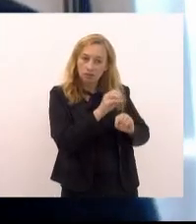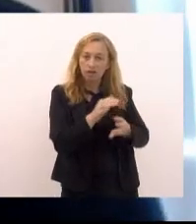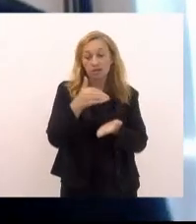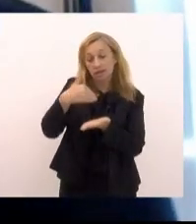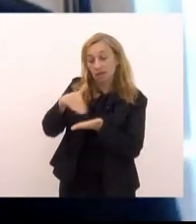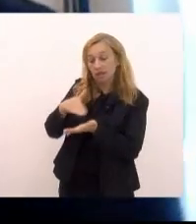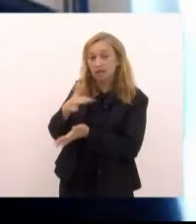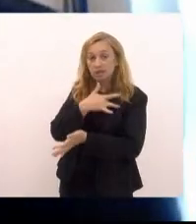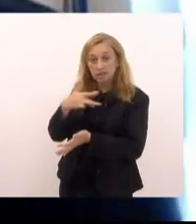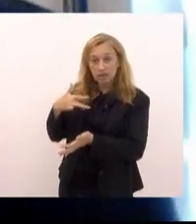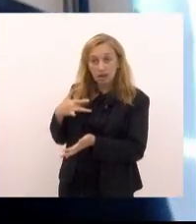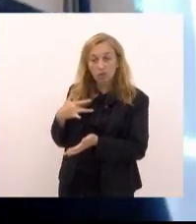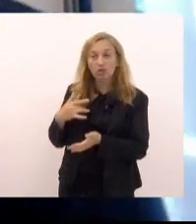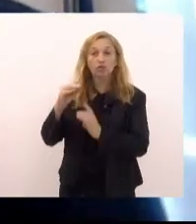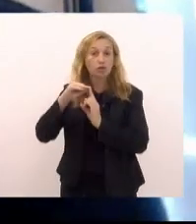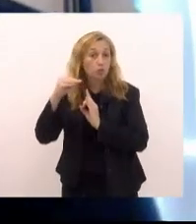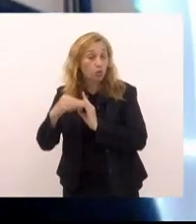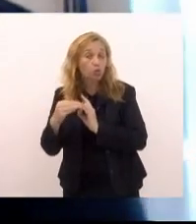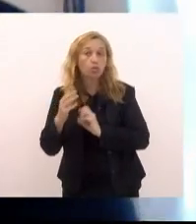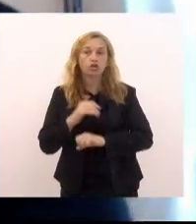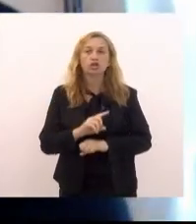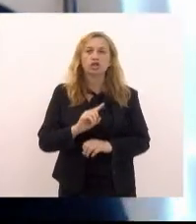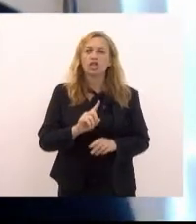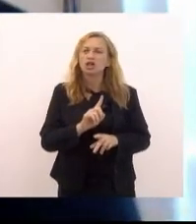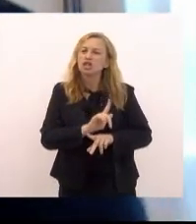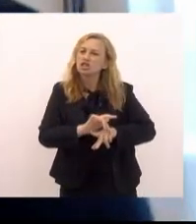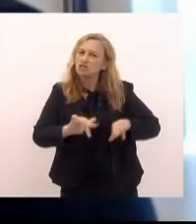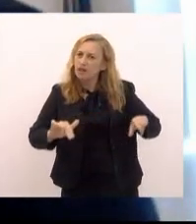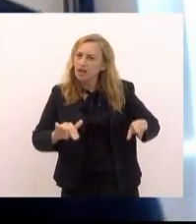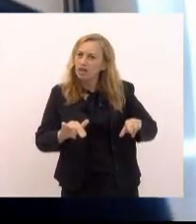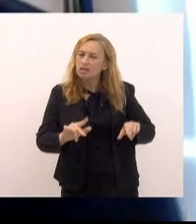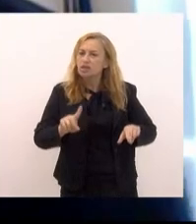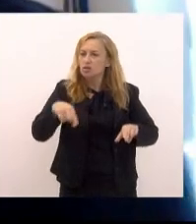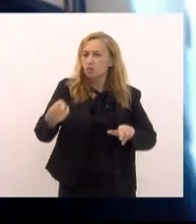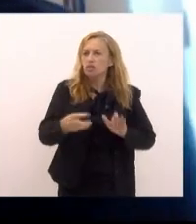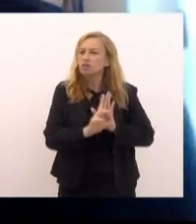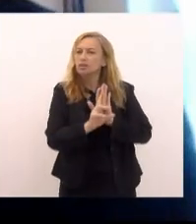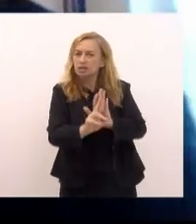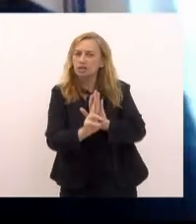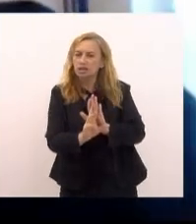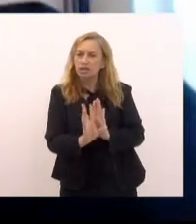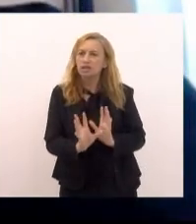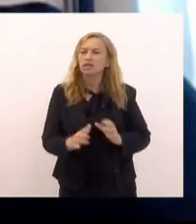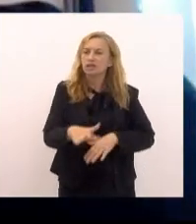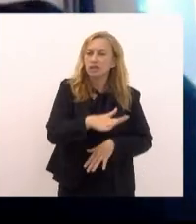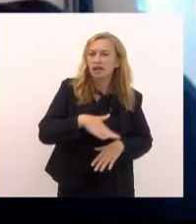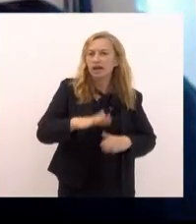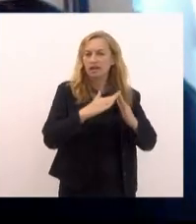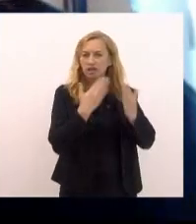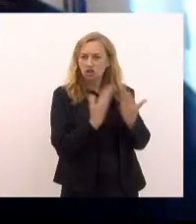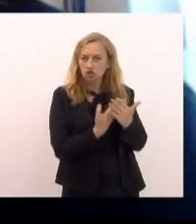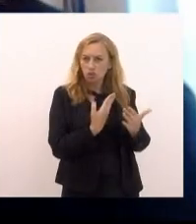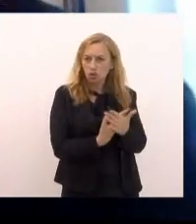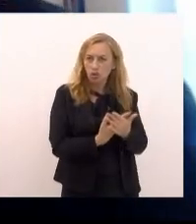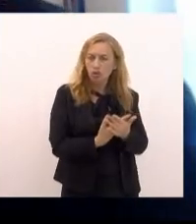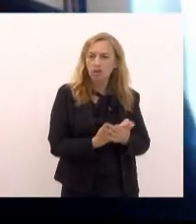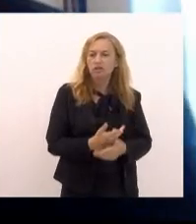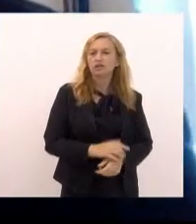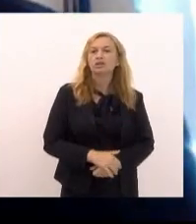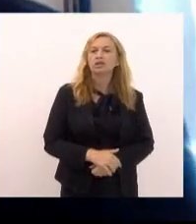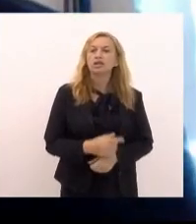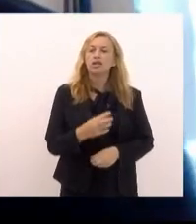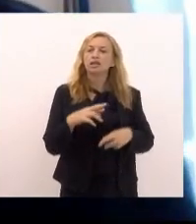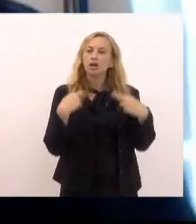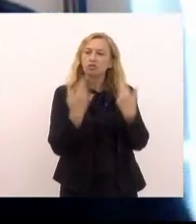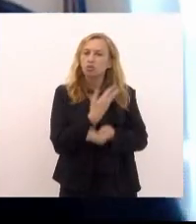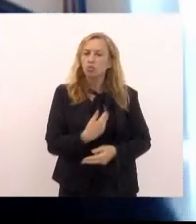de Estado de Saúde, da Fiocruz e diversas representações da comunidade escolar. A gente levou para essa audiência